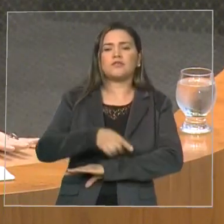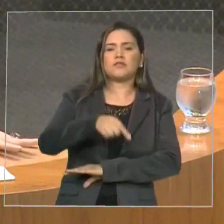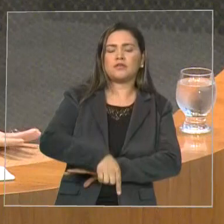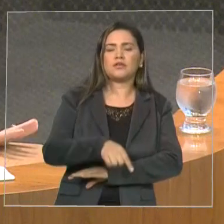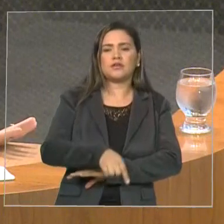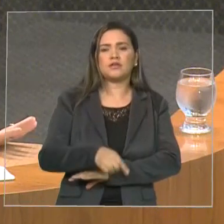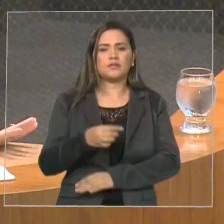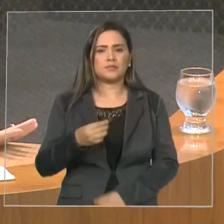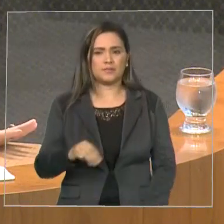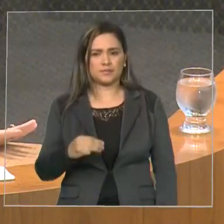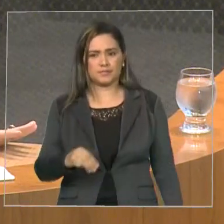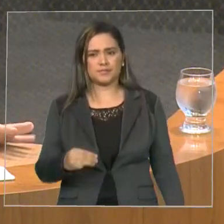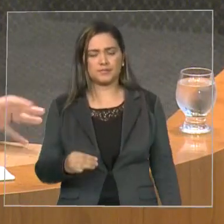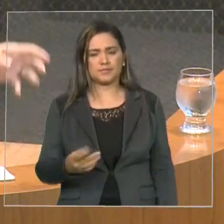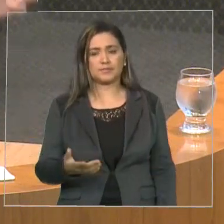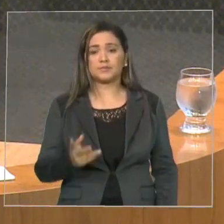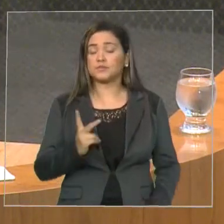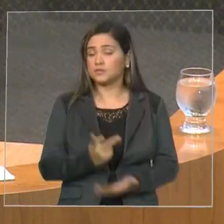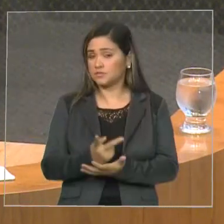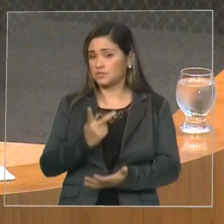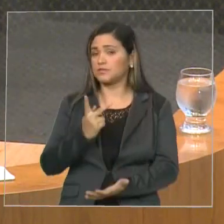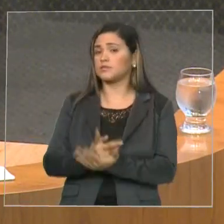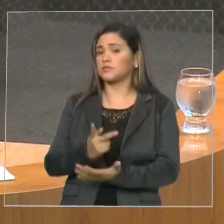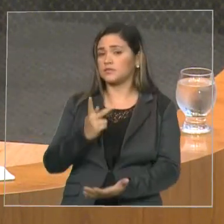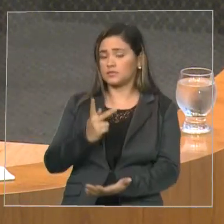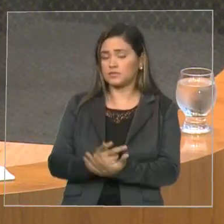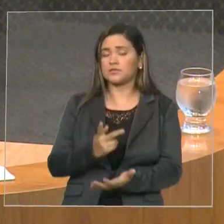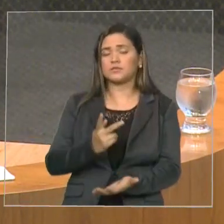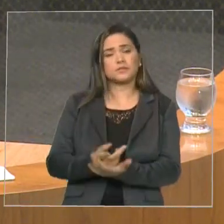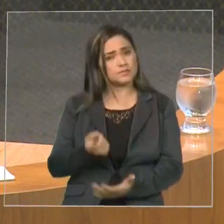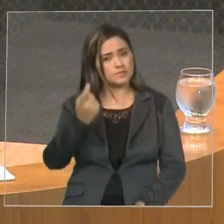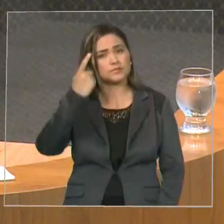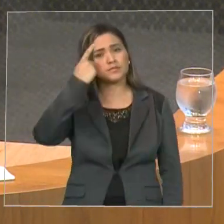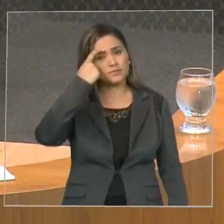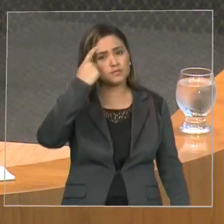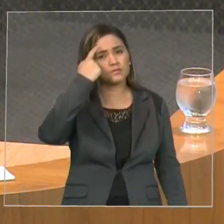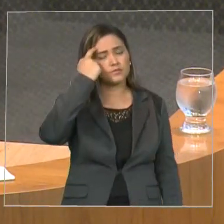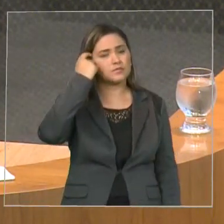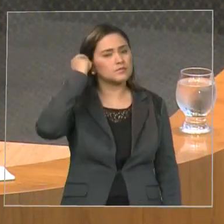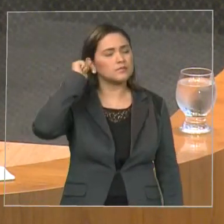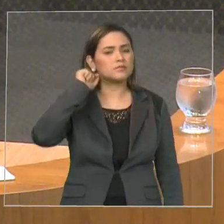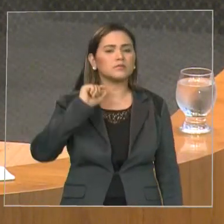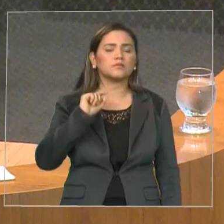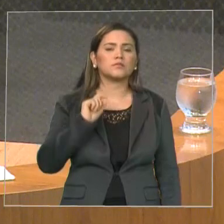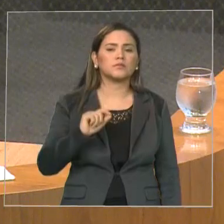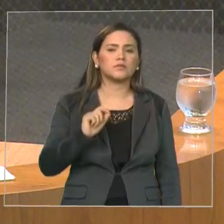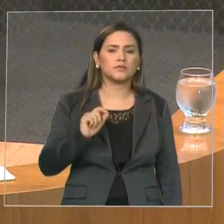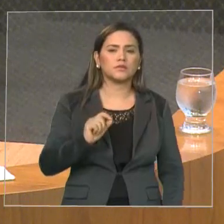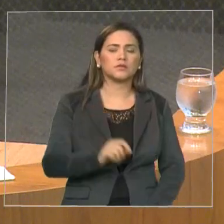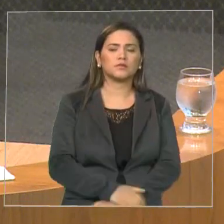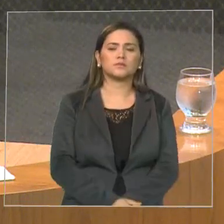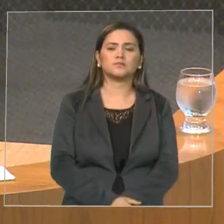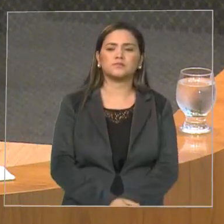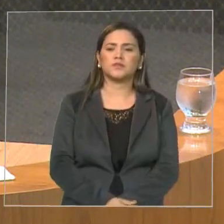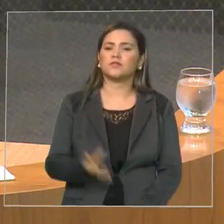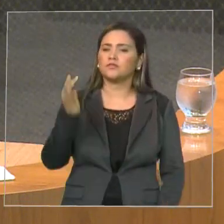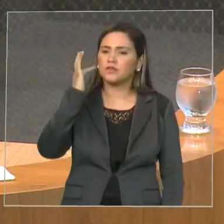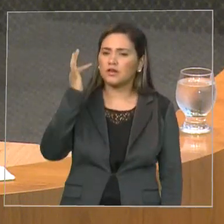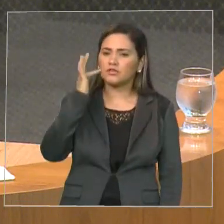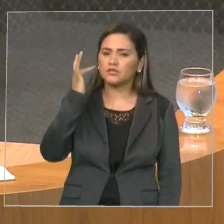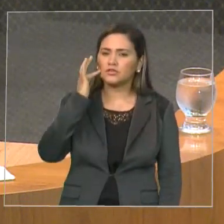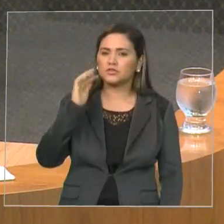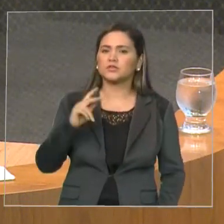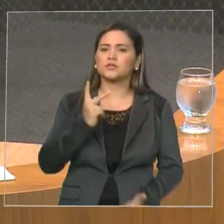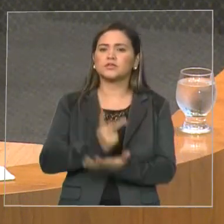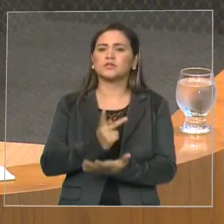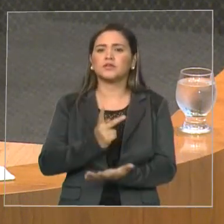Como sempre achou, porque Flávio Dino sempre acha, deputado, um minuto, senhor presidente, sempre acha